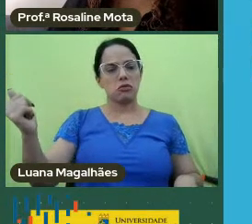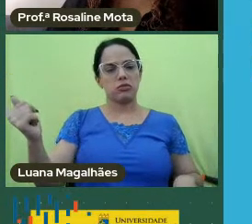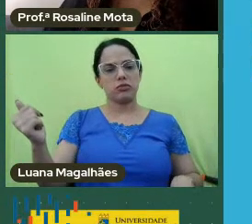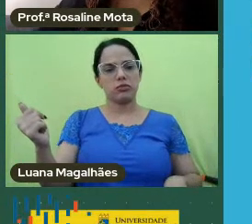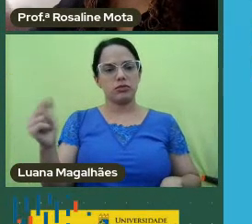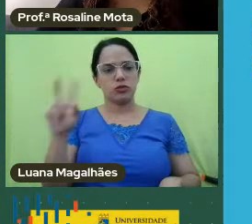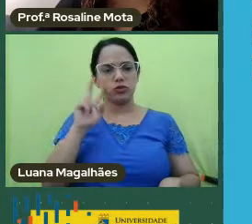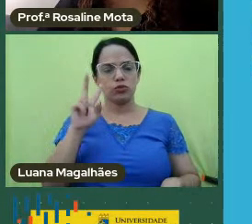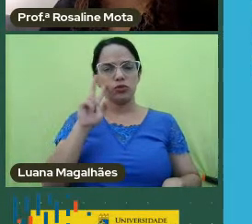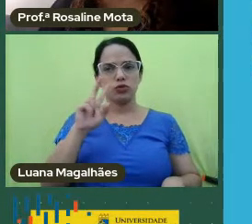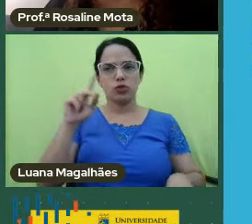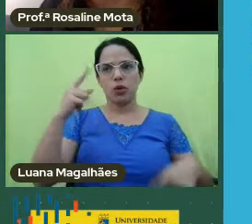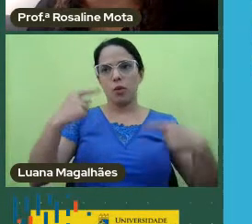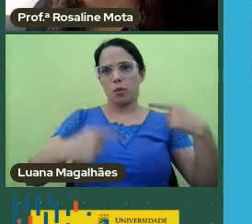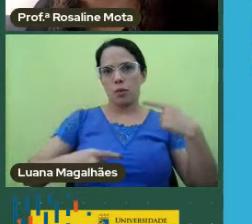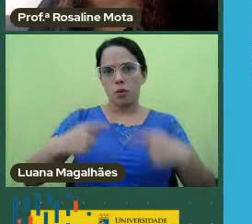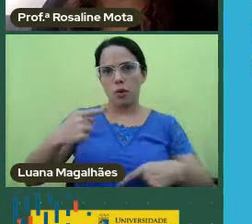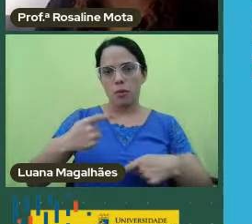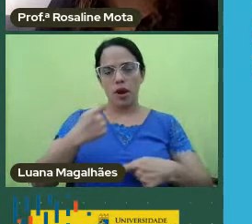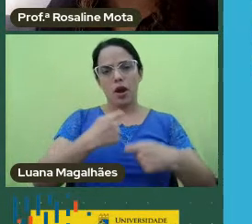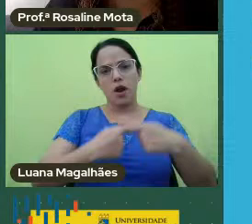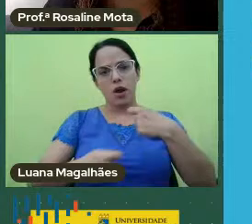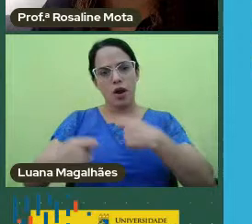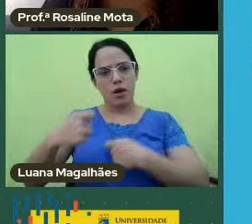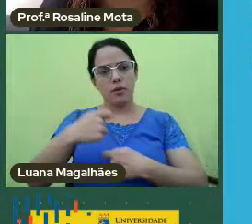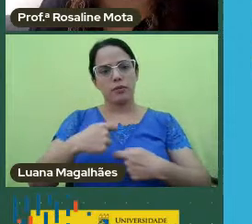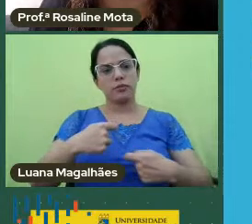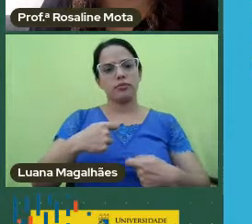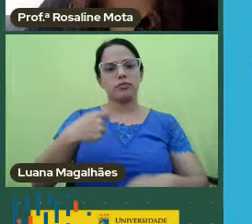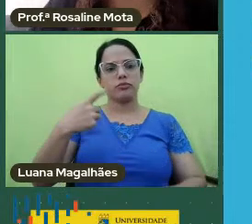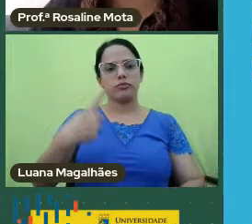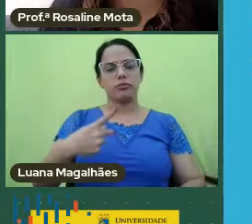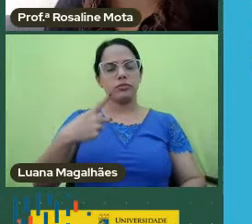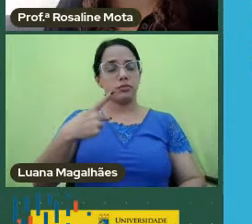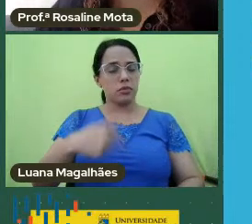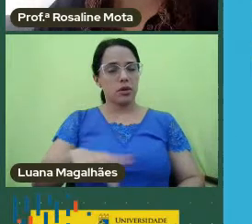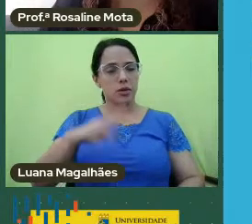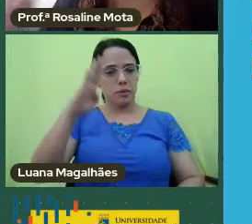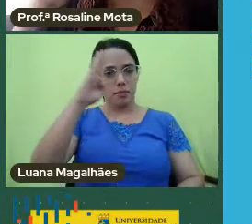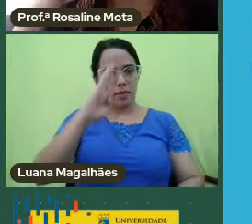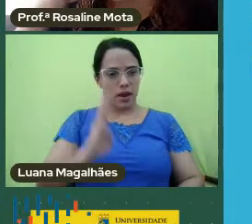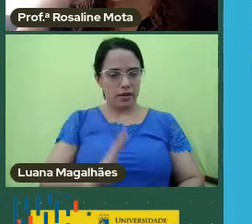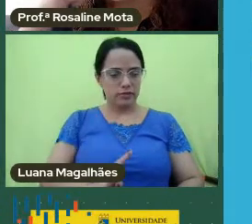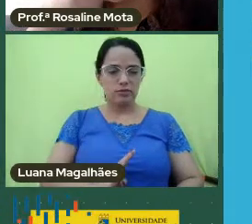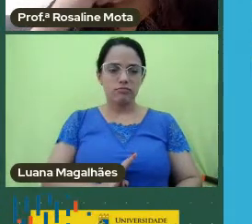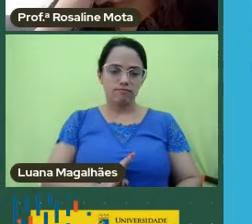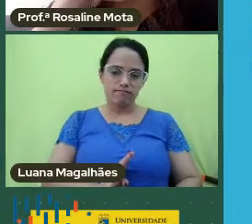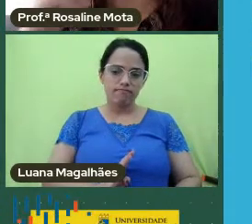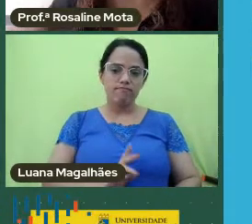da história política, da história econômica do nosso país, esses serão